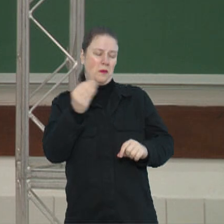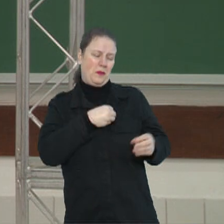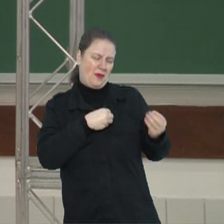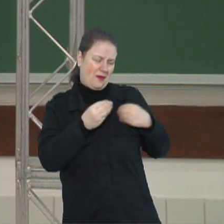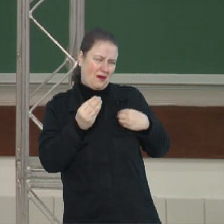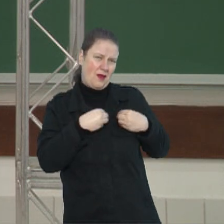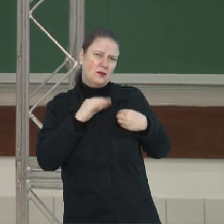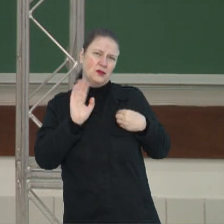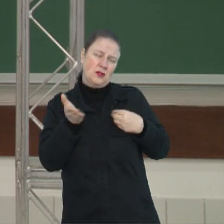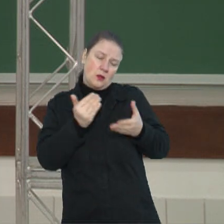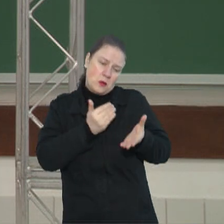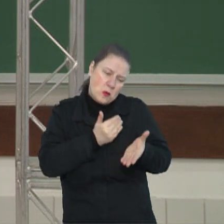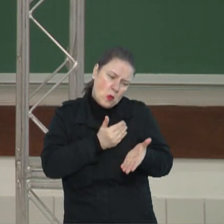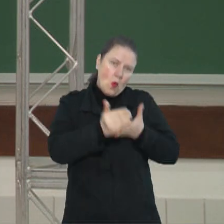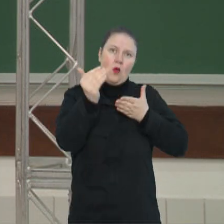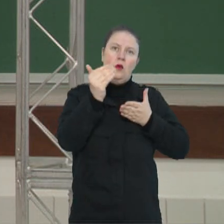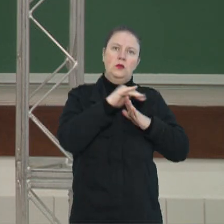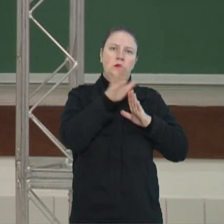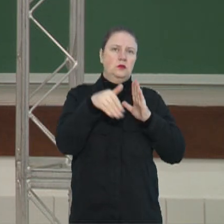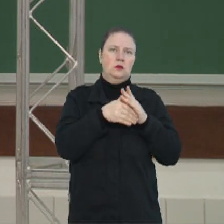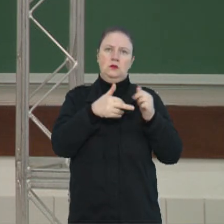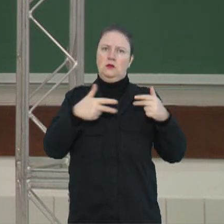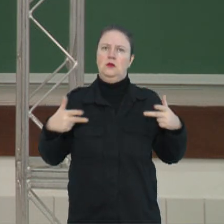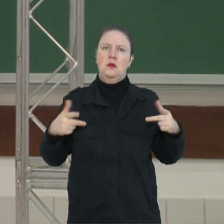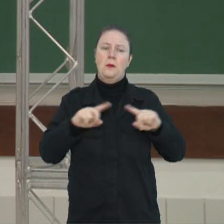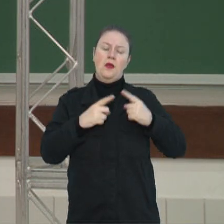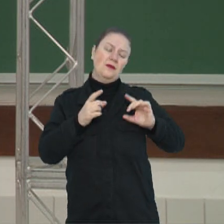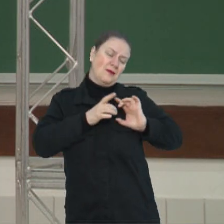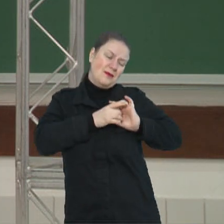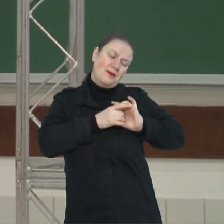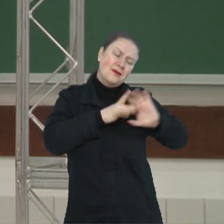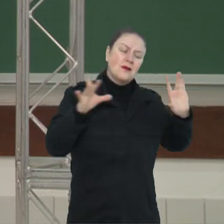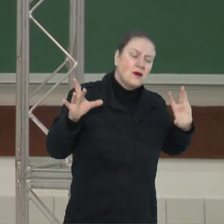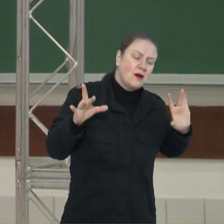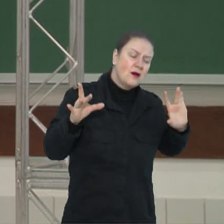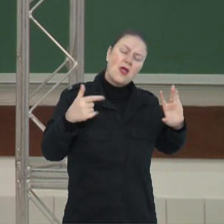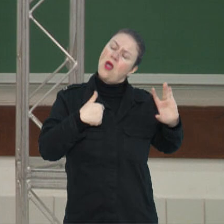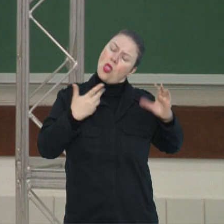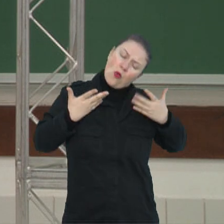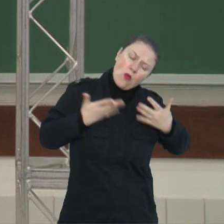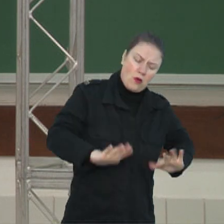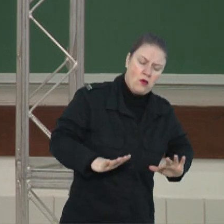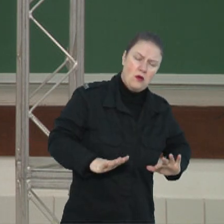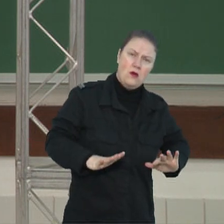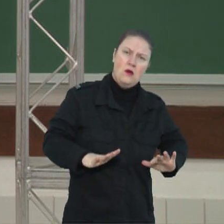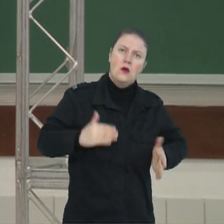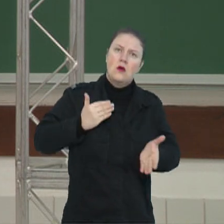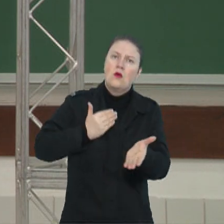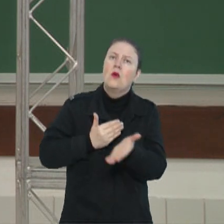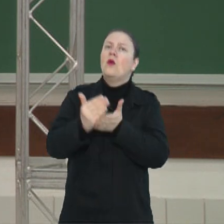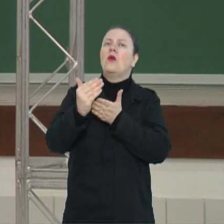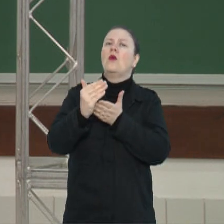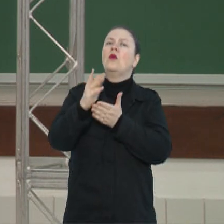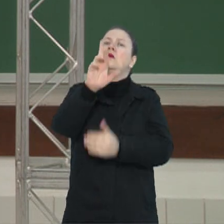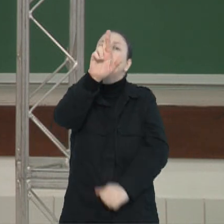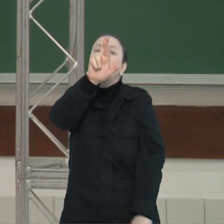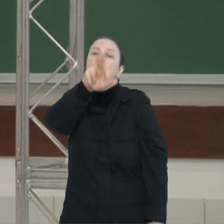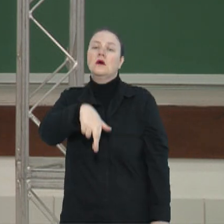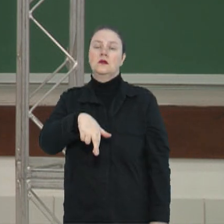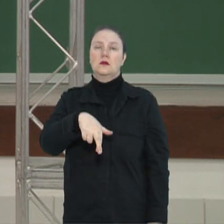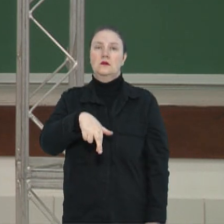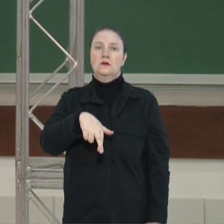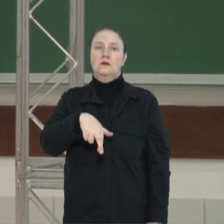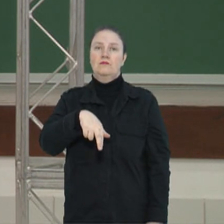gente desde o pecado original, mas se livrar disso, né, escolhendo, né, a partir da alma, ou portanto da razão.